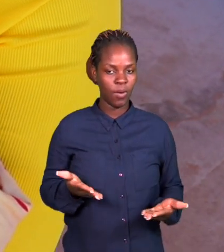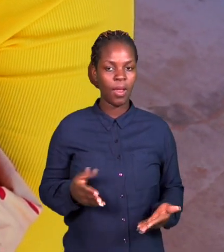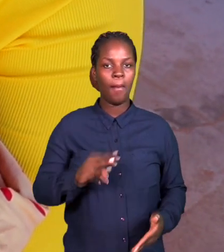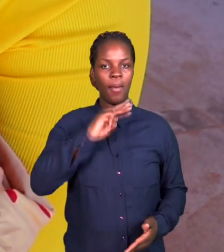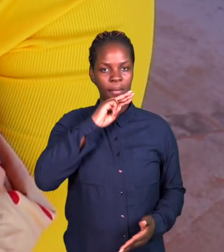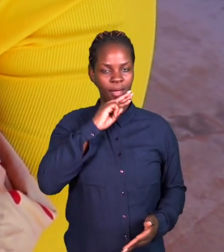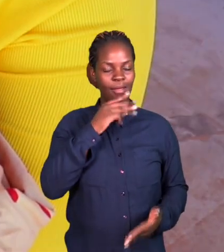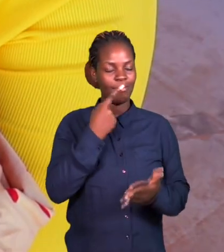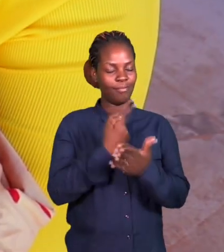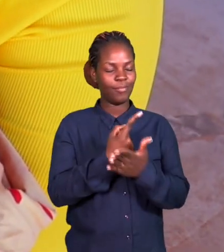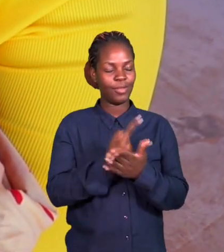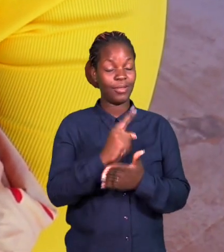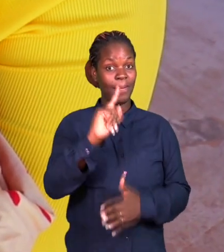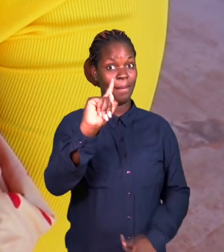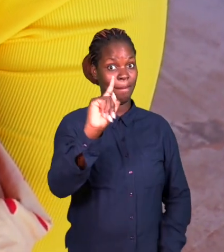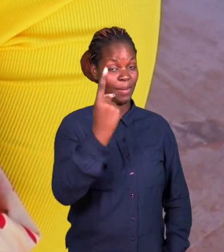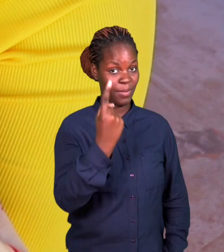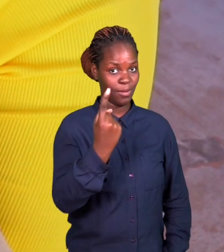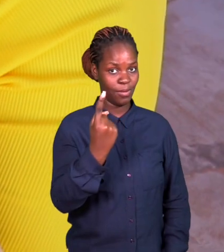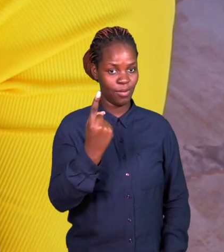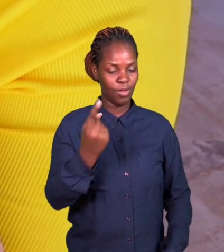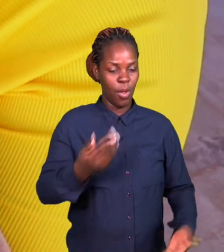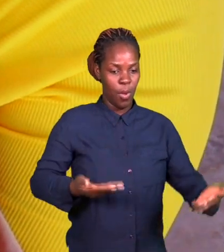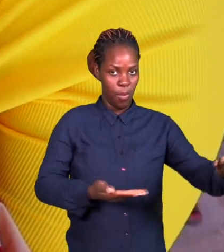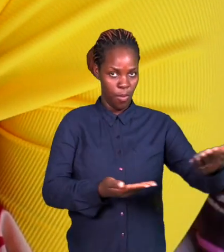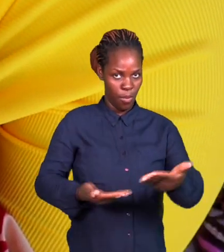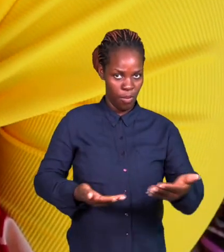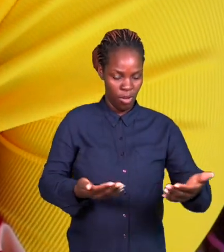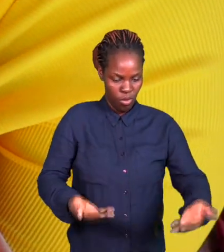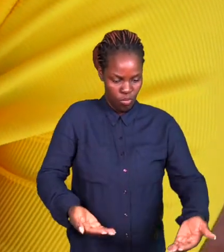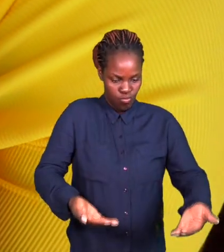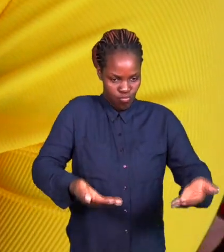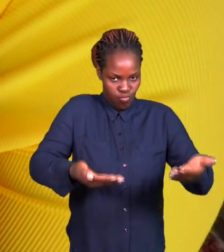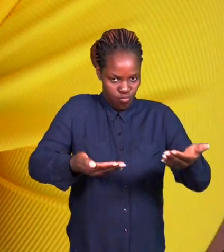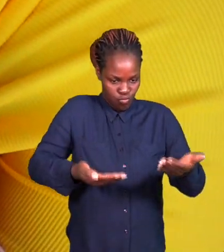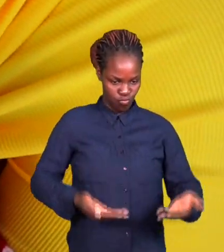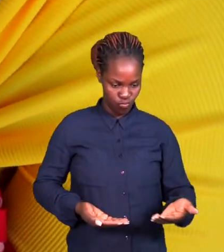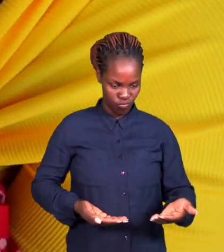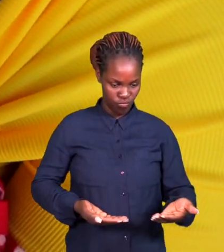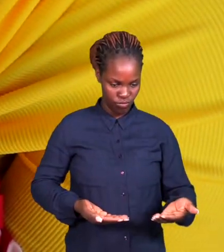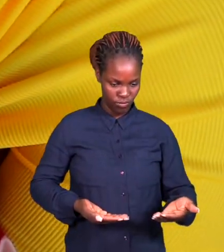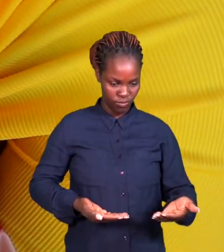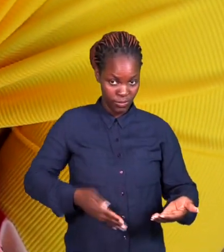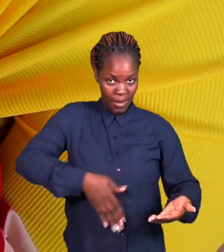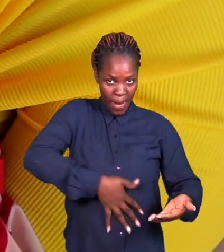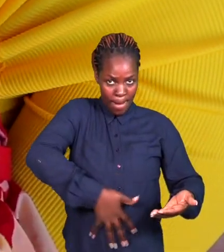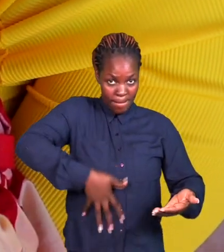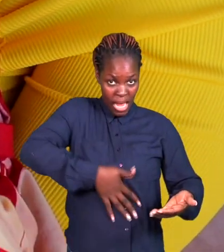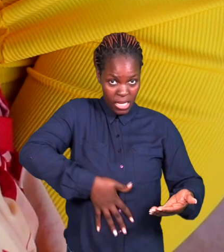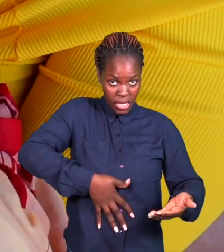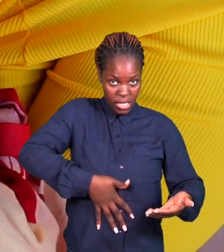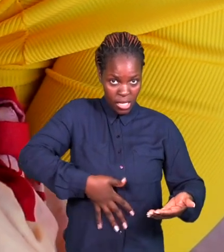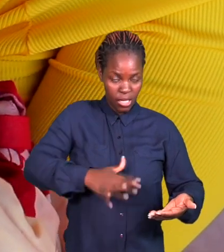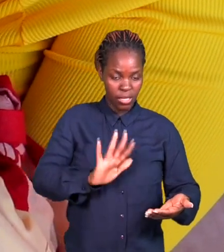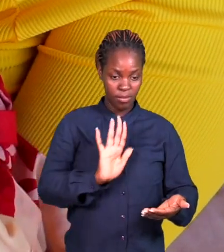Sim, neste caso, mãe, a partir de já vai ter que primeiro carregar o bebê muito bem. O abdômen do bebê tem que